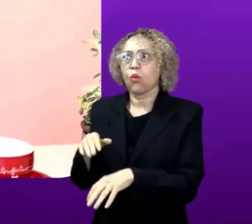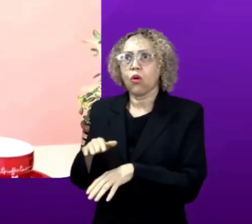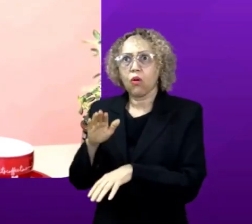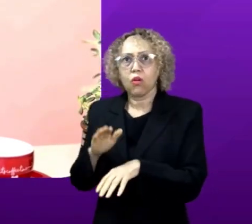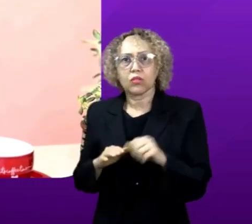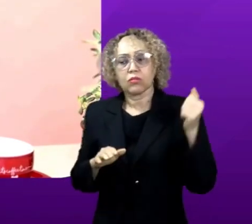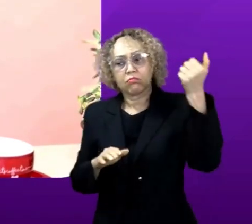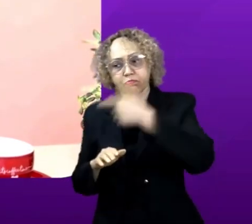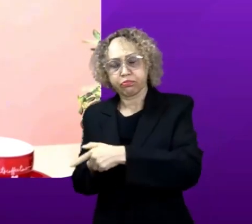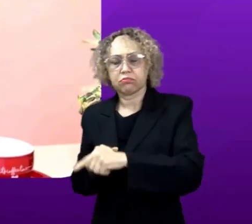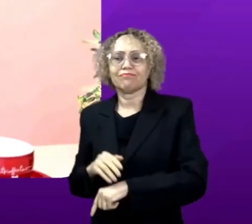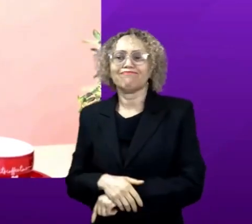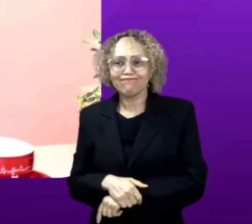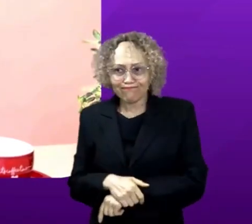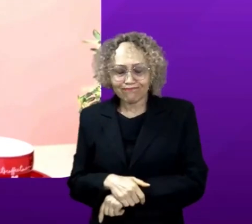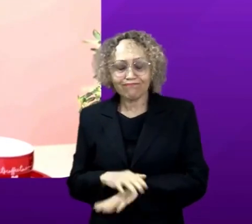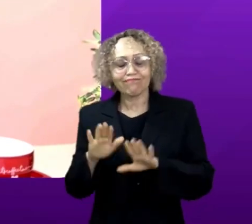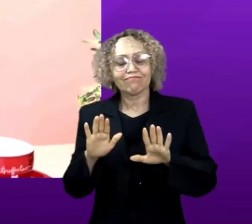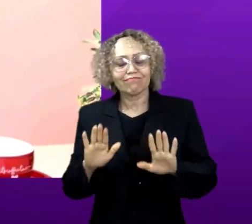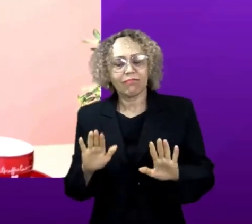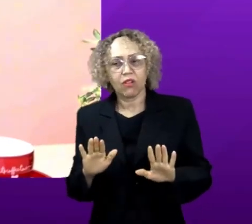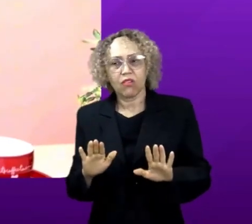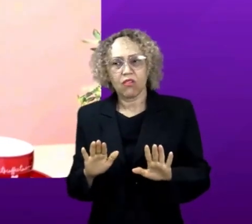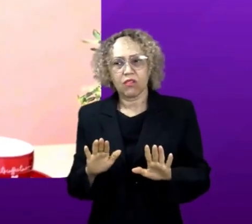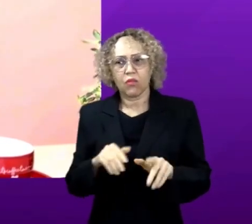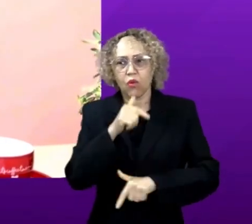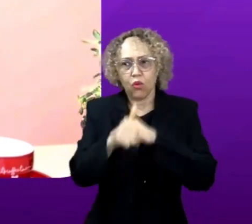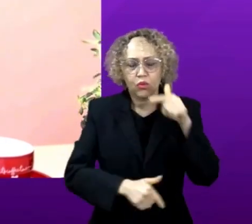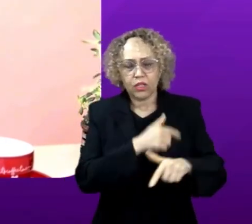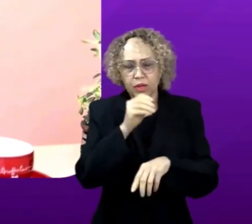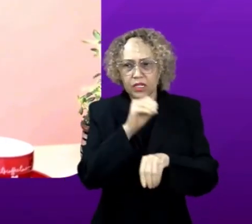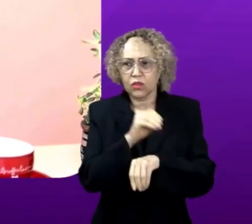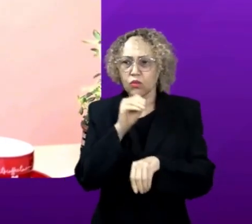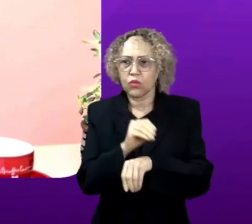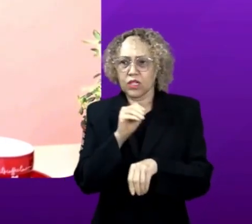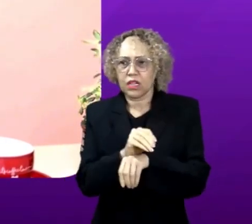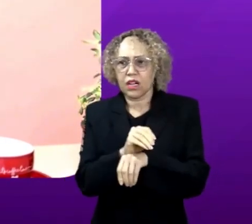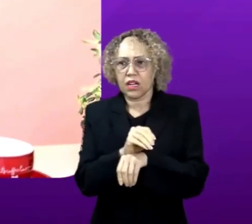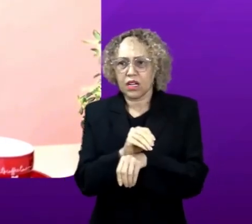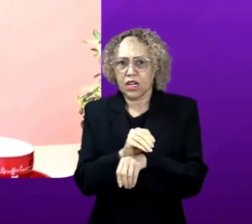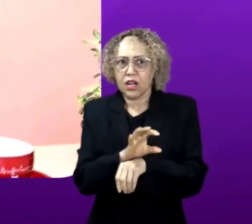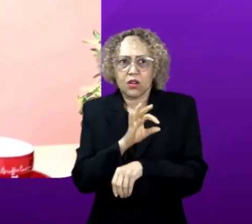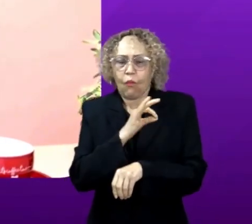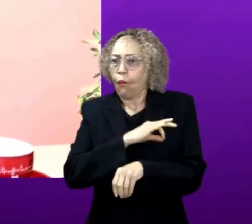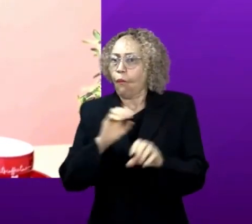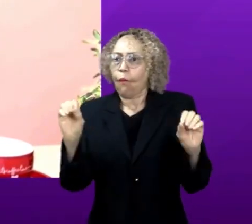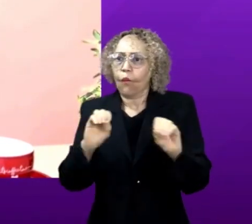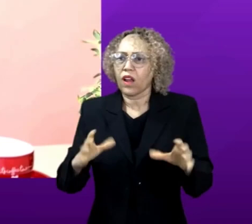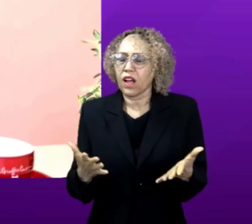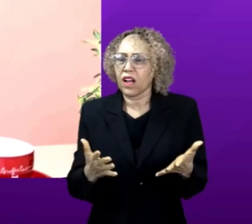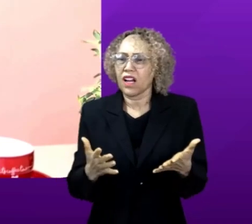diz para a gente? Que, embora boa parte do trabalho do cuidado ele não seja remunerado e ele